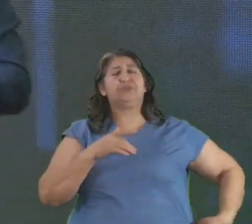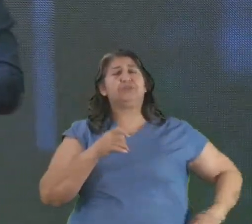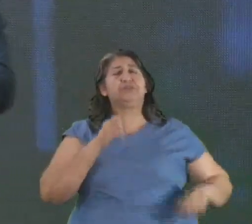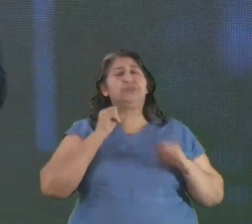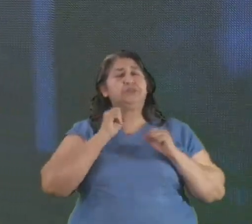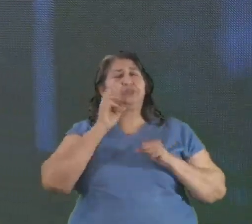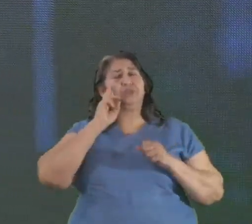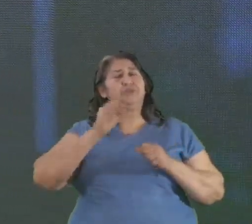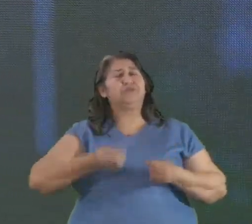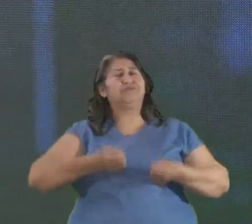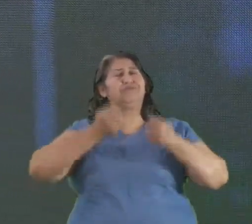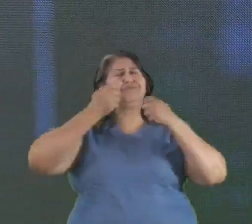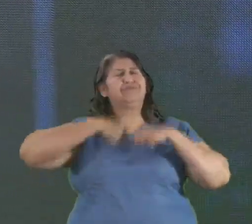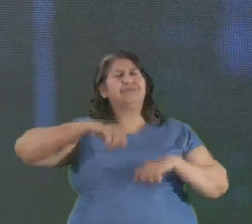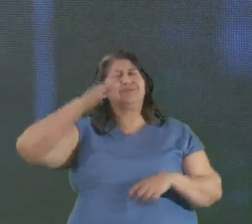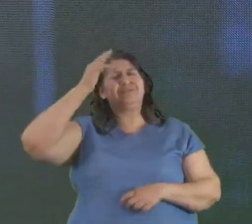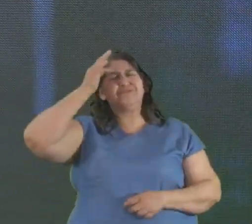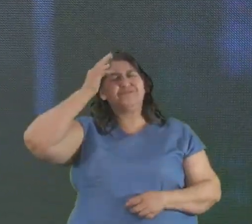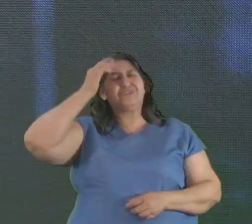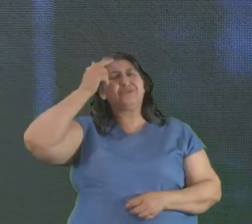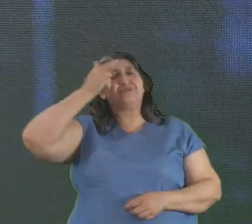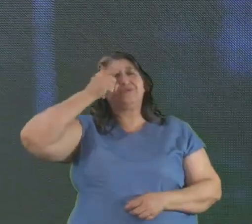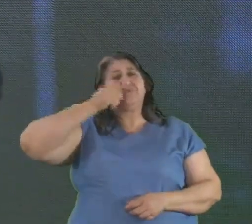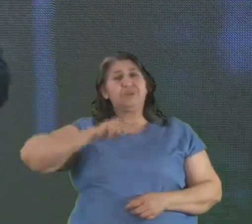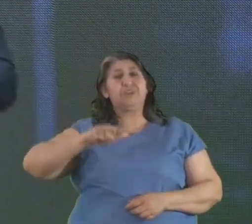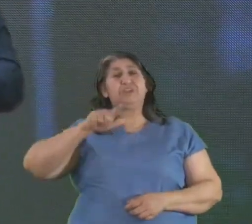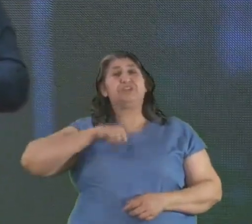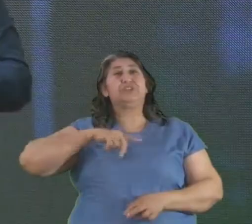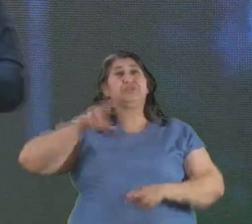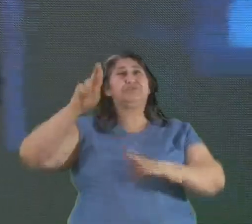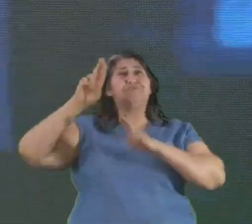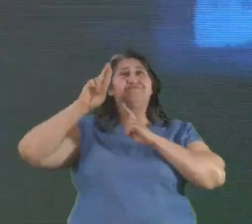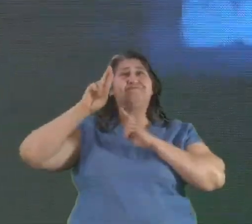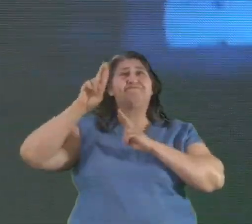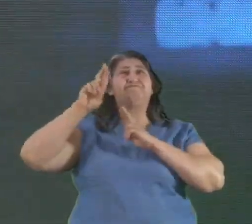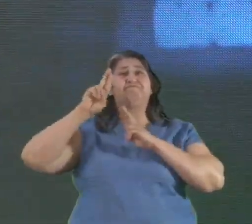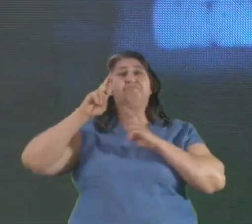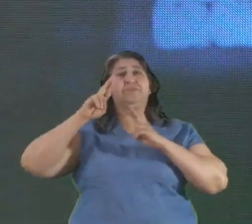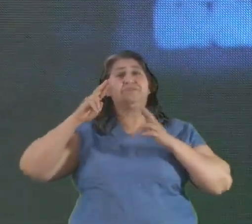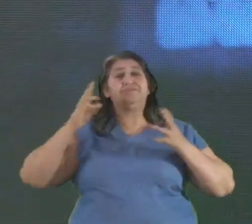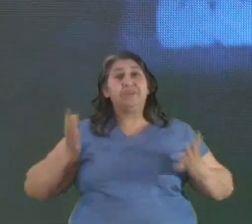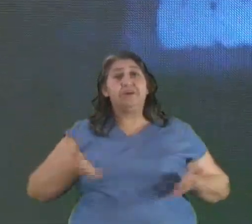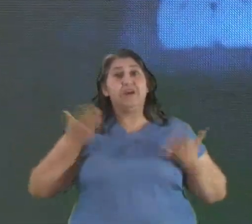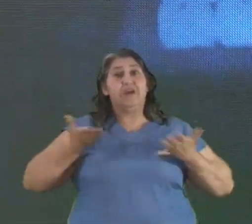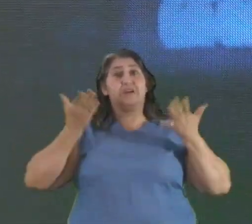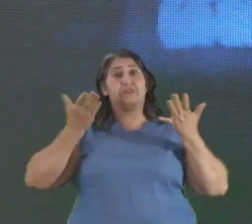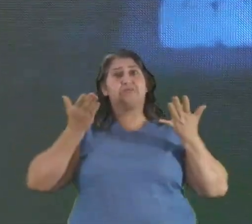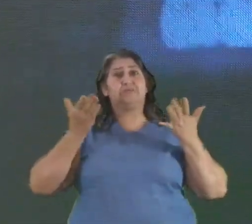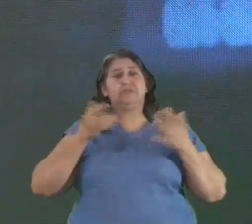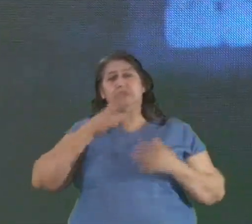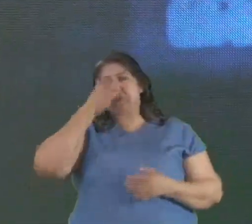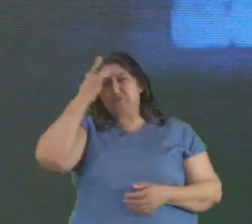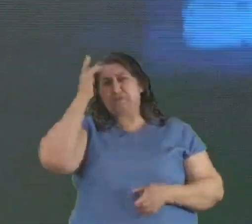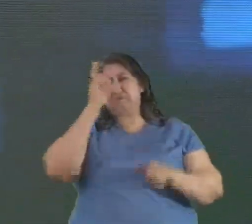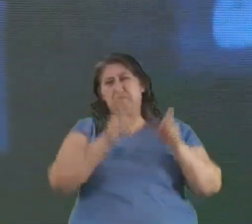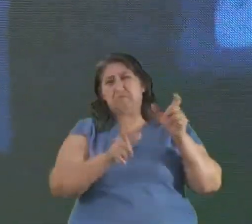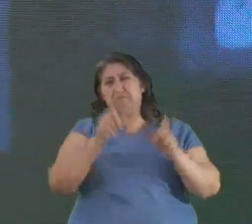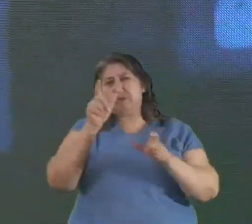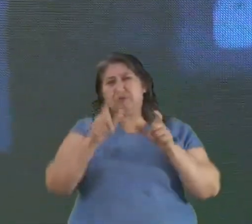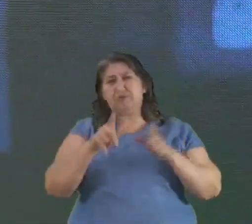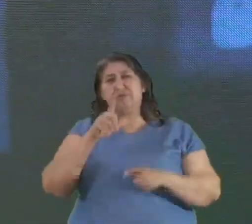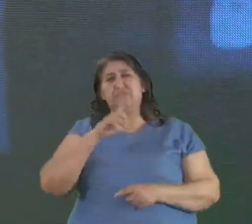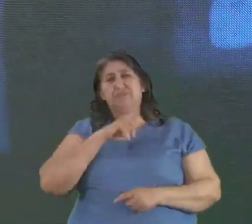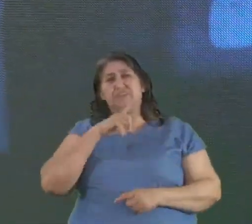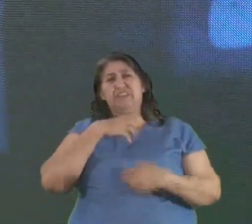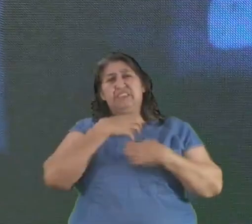Senhor renove a nossa fé, nossa esperança nele, para que o Senhor nos dê ânimo. Se alguém aqui esta noite